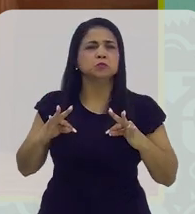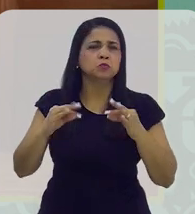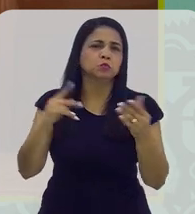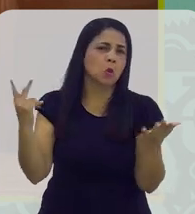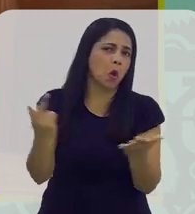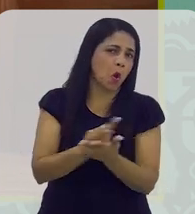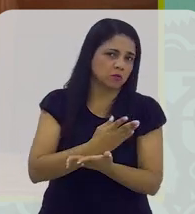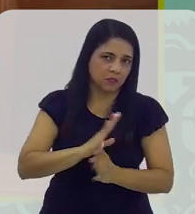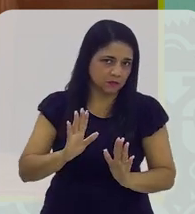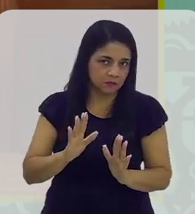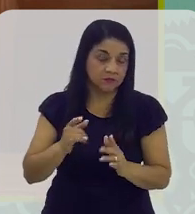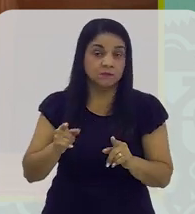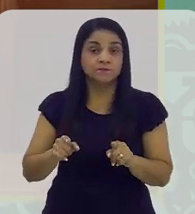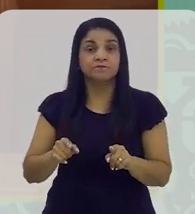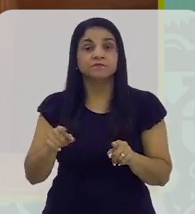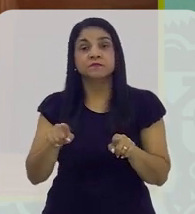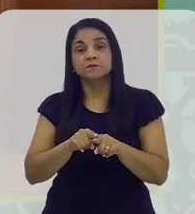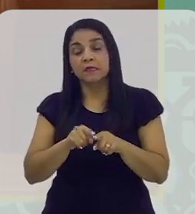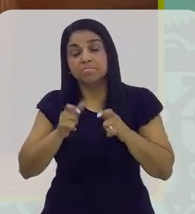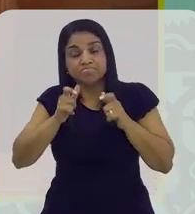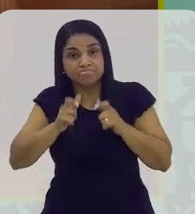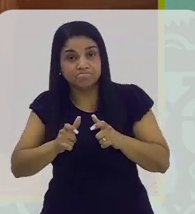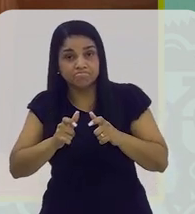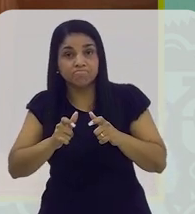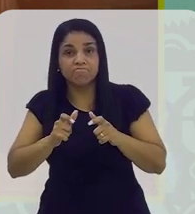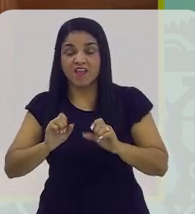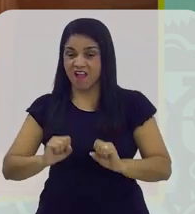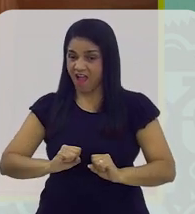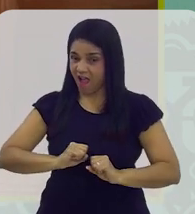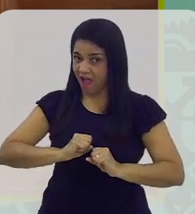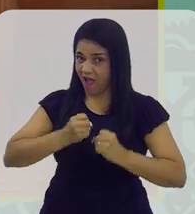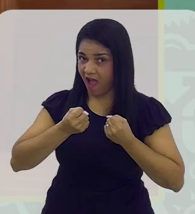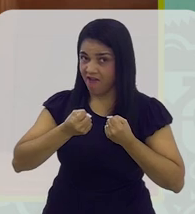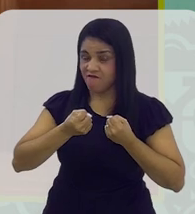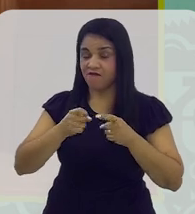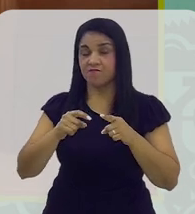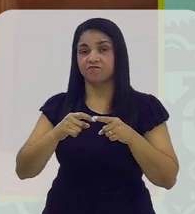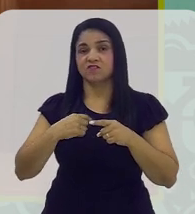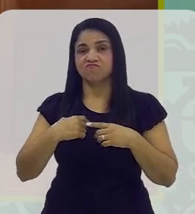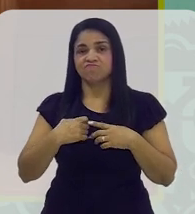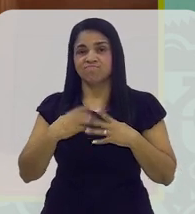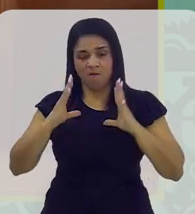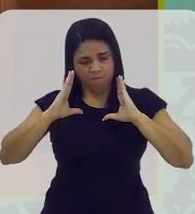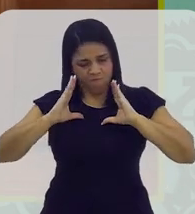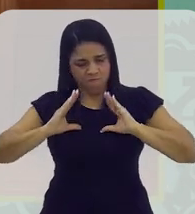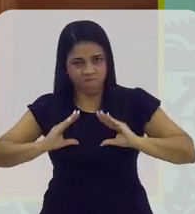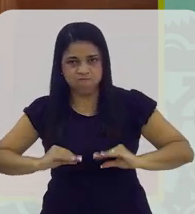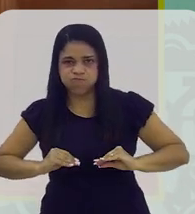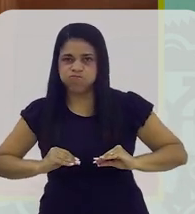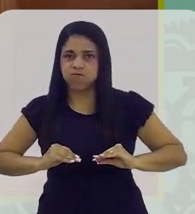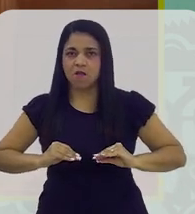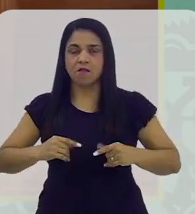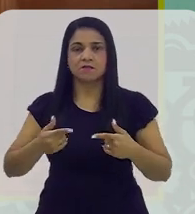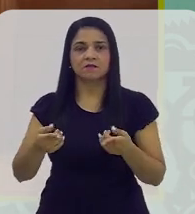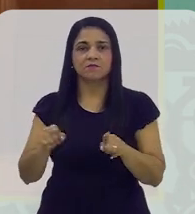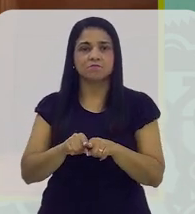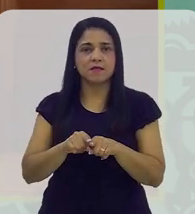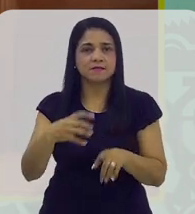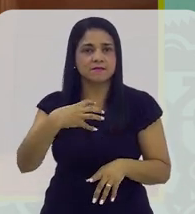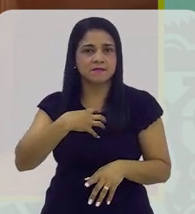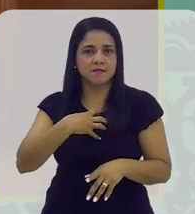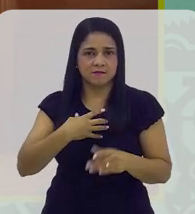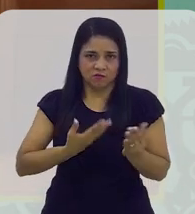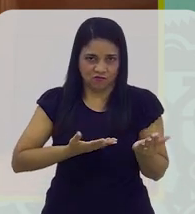tudo. São locais também onde tem, expressão de raiva, de frustração, né? As